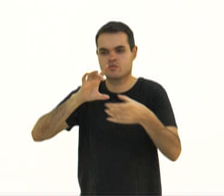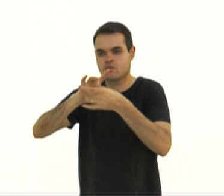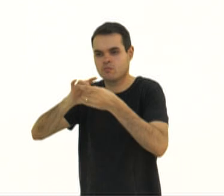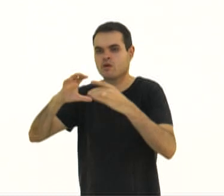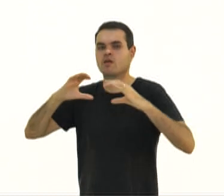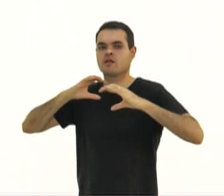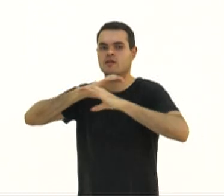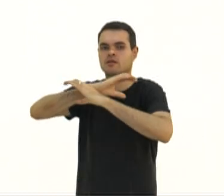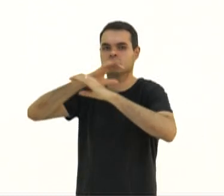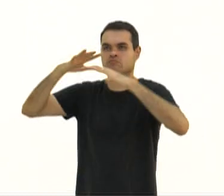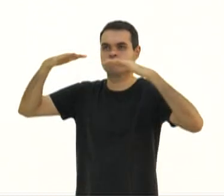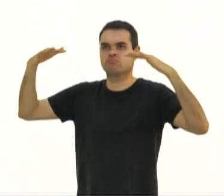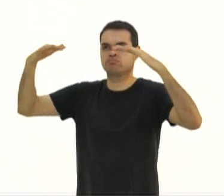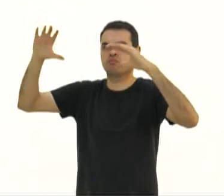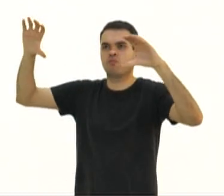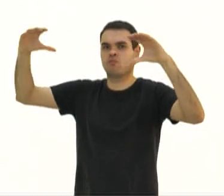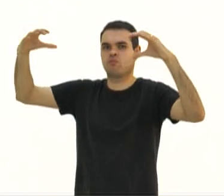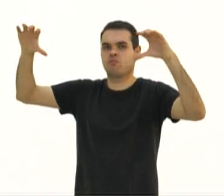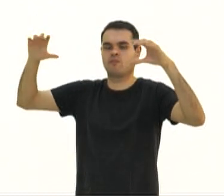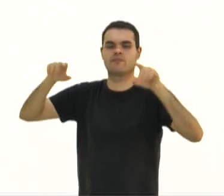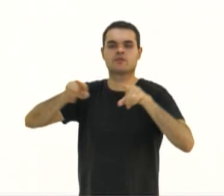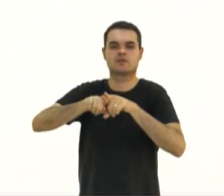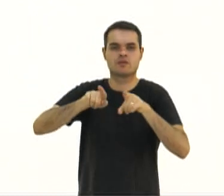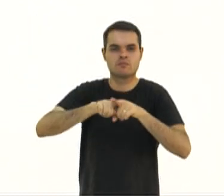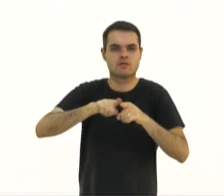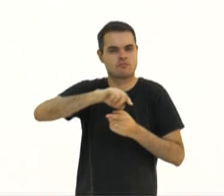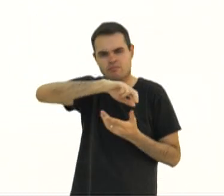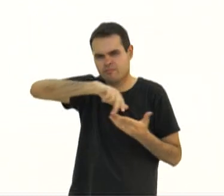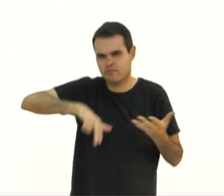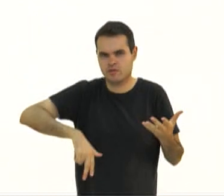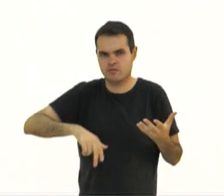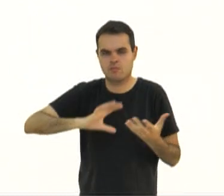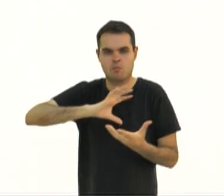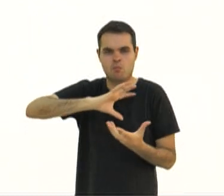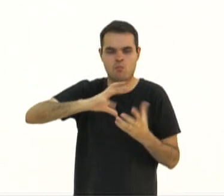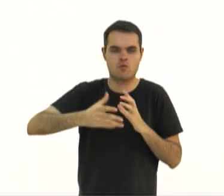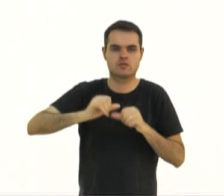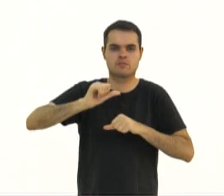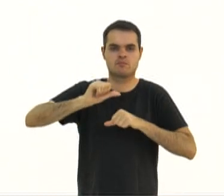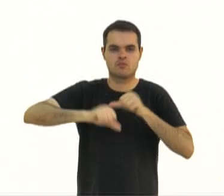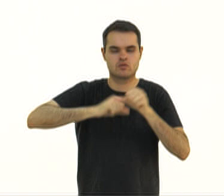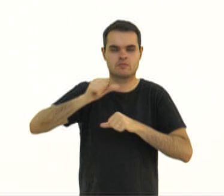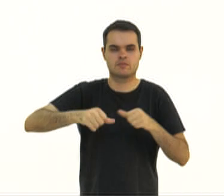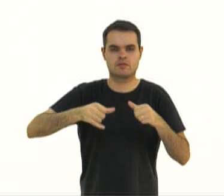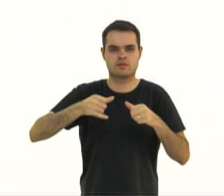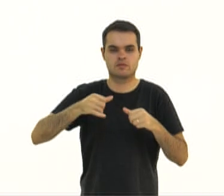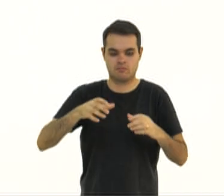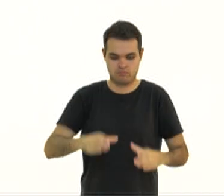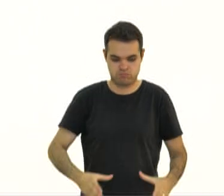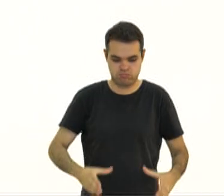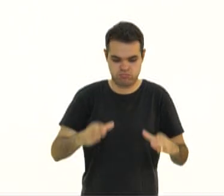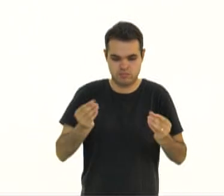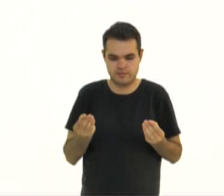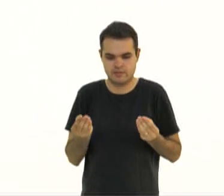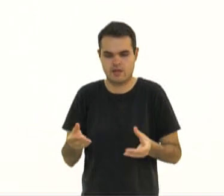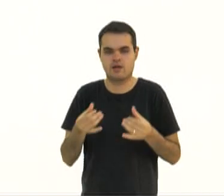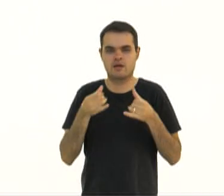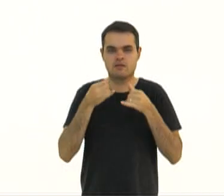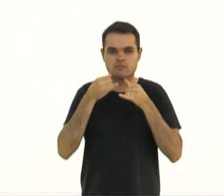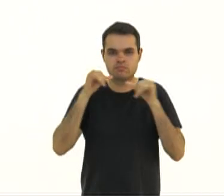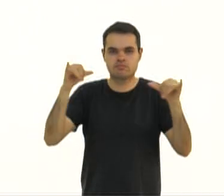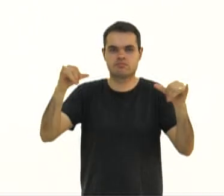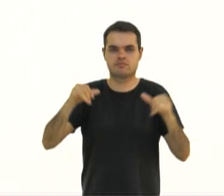gerador e, consequentemente, se você for analisar, esse gerador converte para energia elétrica. Tranquila essa